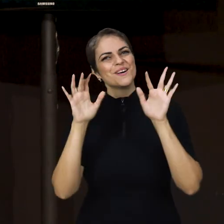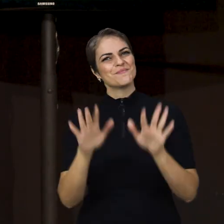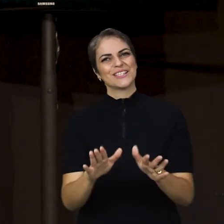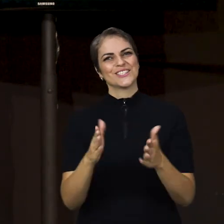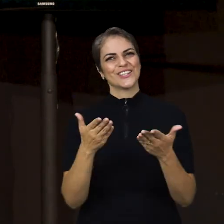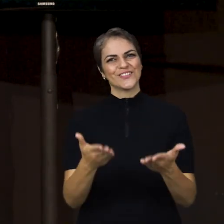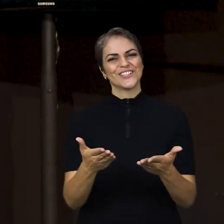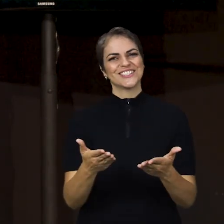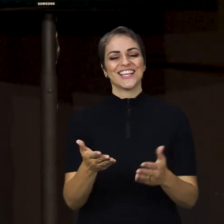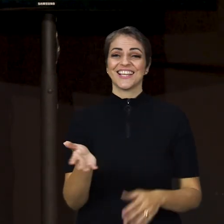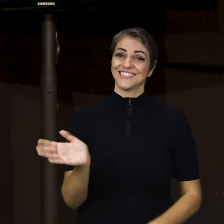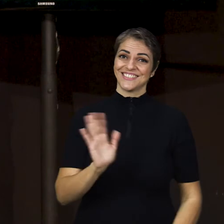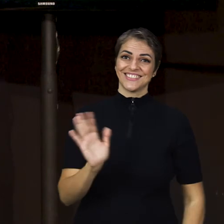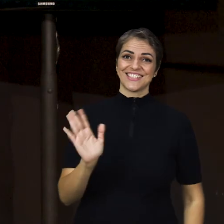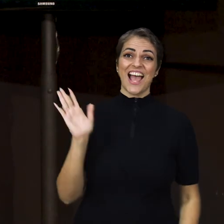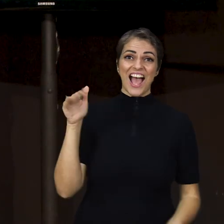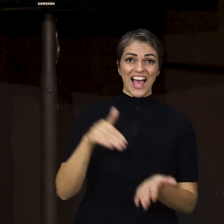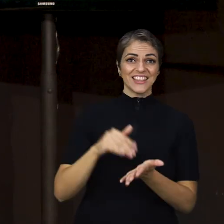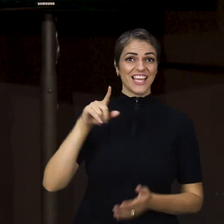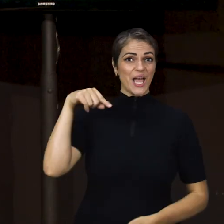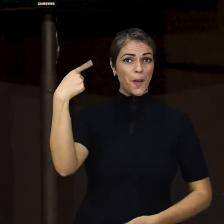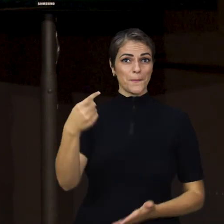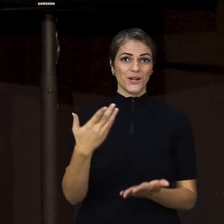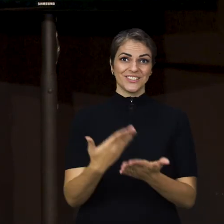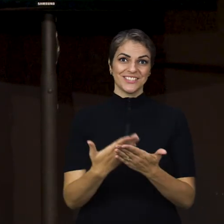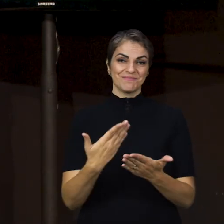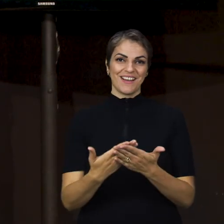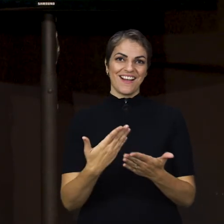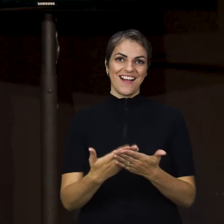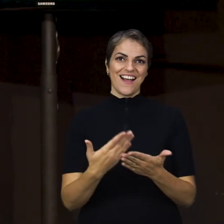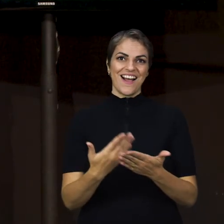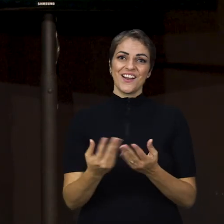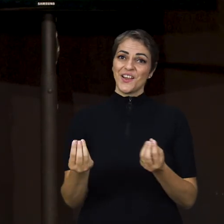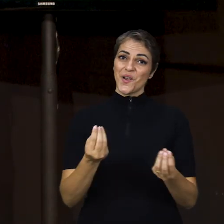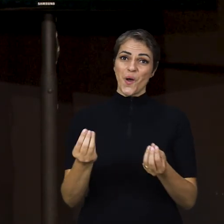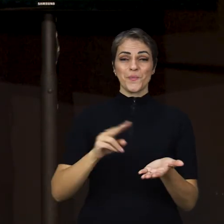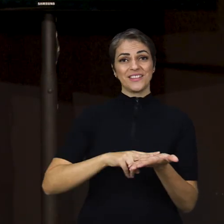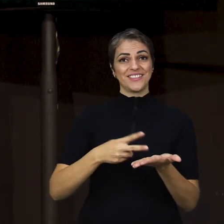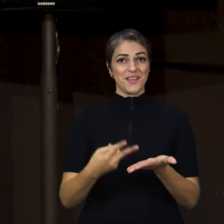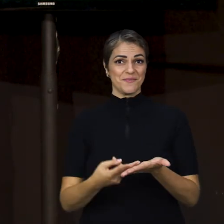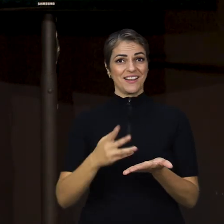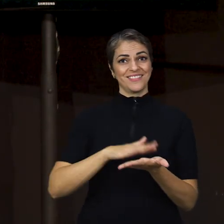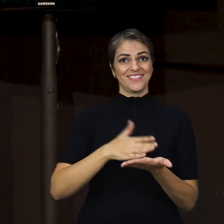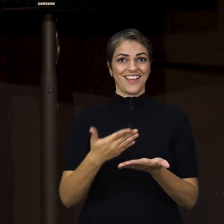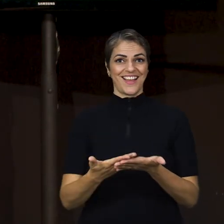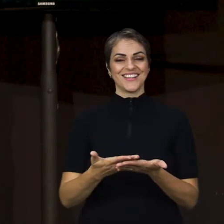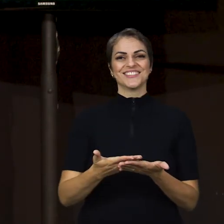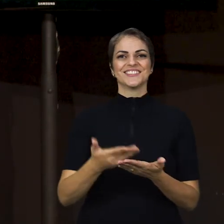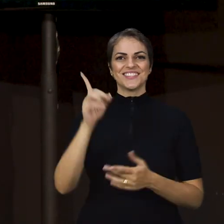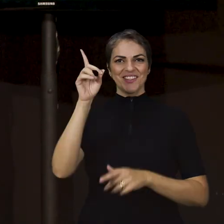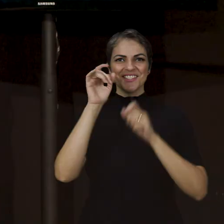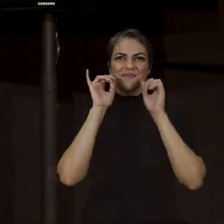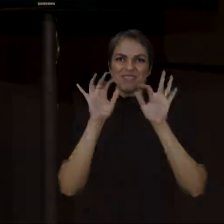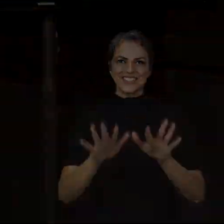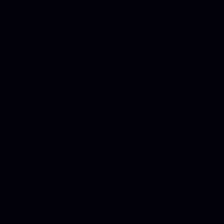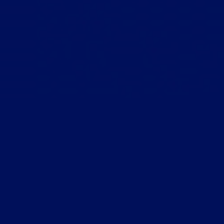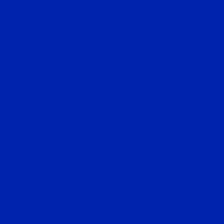vida e a gente se vê na próxima aula do nosso curso Como Interpretar e Aplicar as Escrituras. Deus te abençoe.